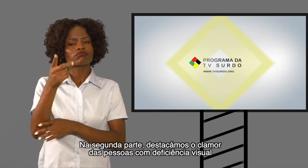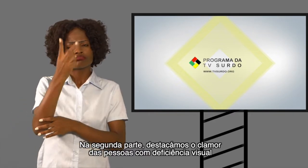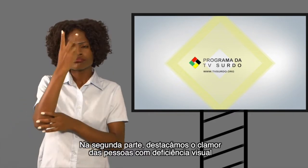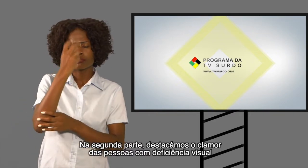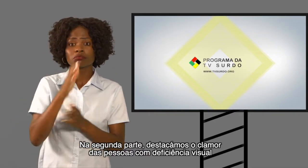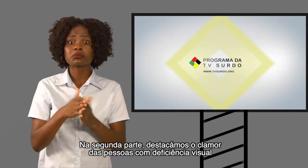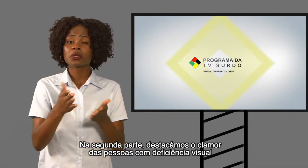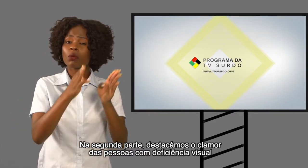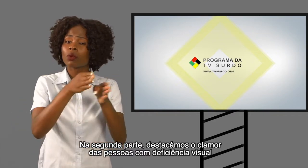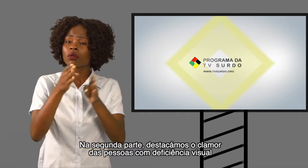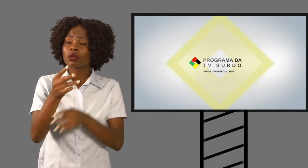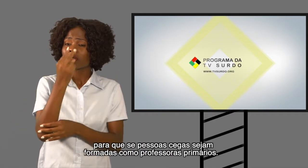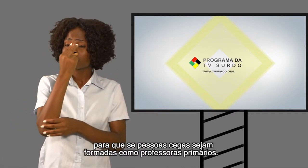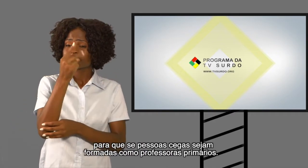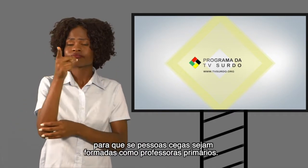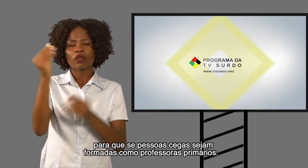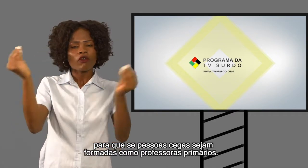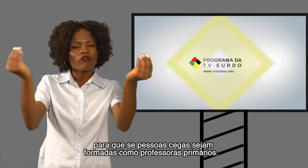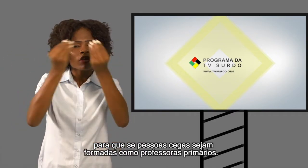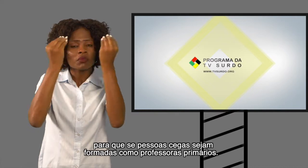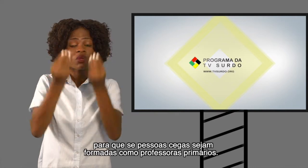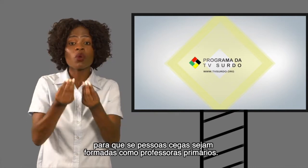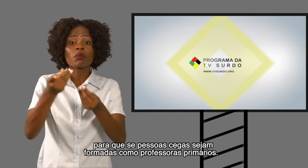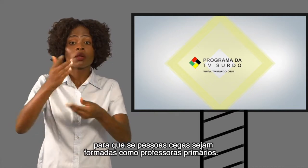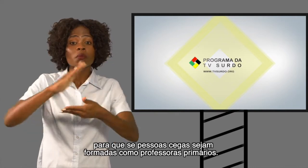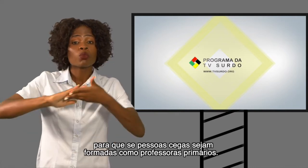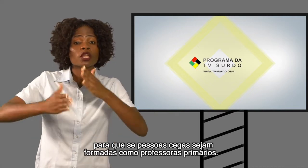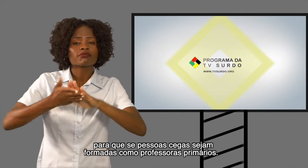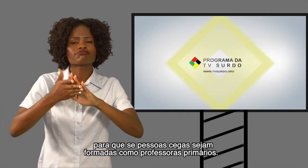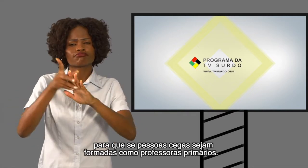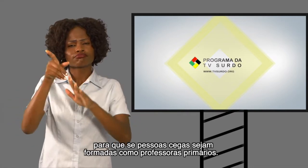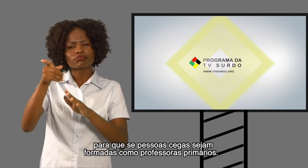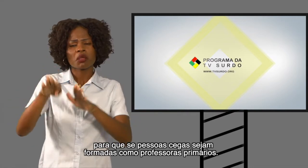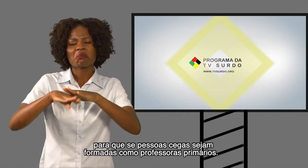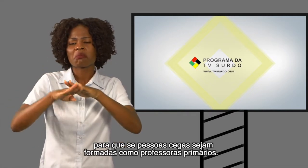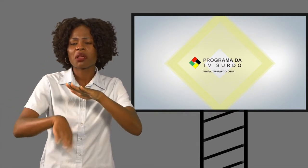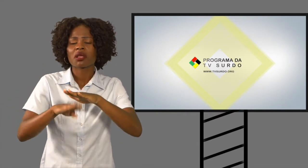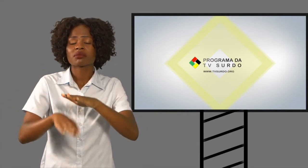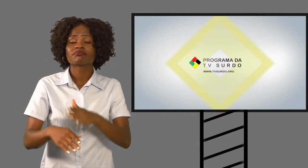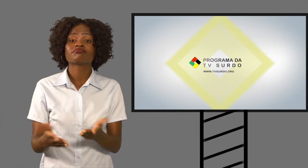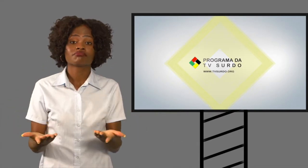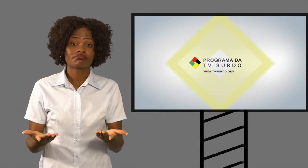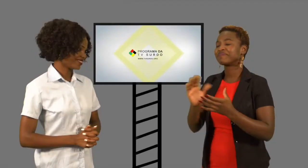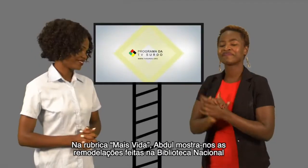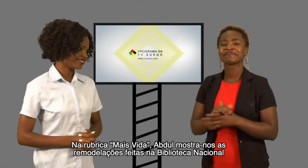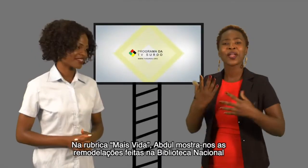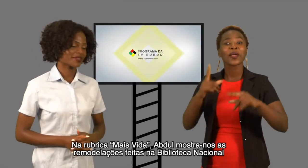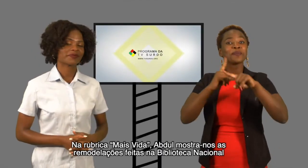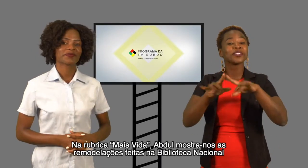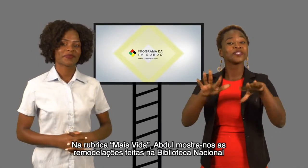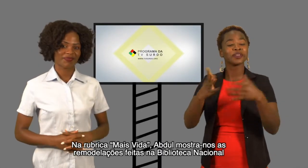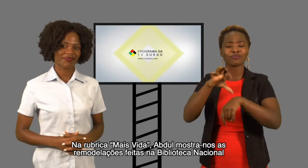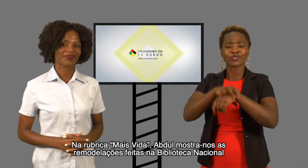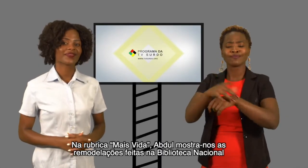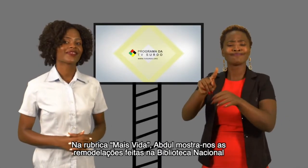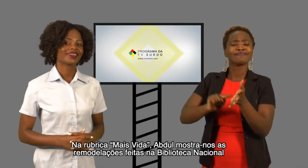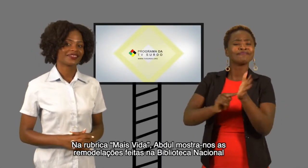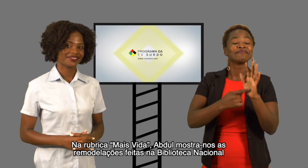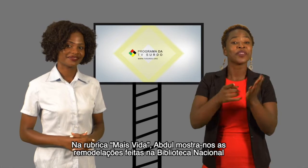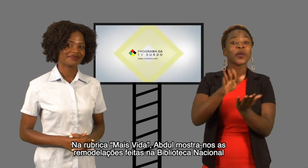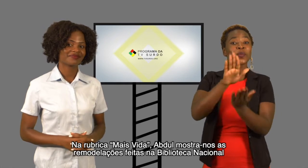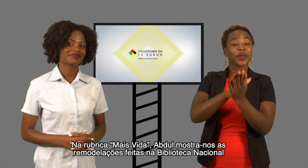pessoas com deficiência visual para que pessoas cegas sejam formadas como professores primários. Na rubrica Mais Vida, Abdul